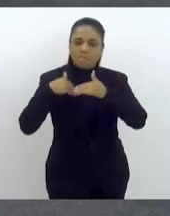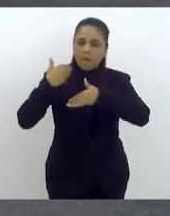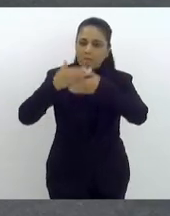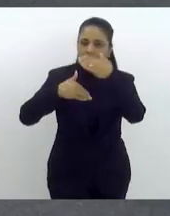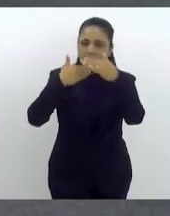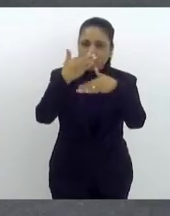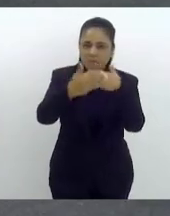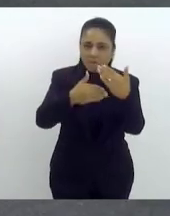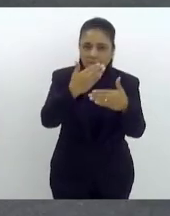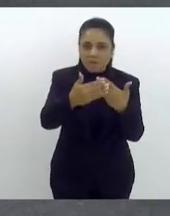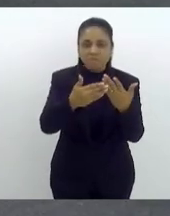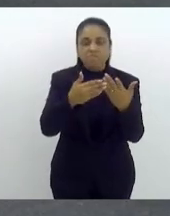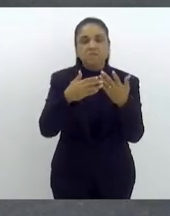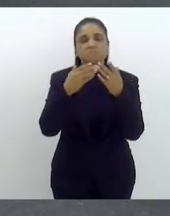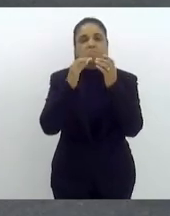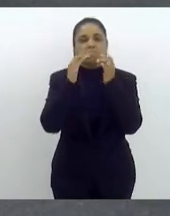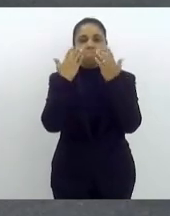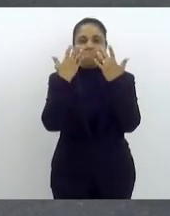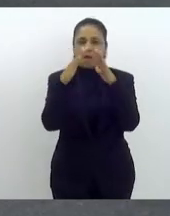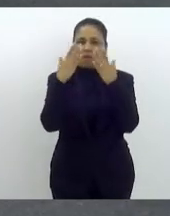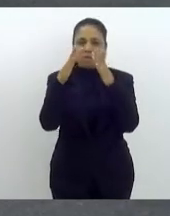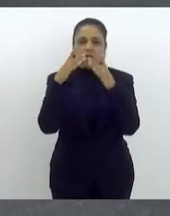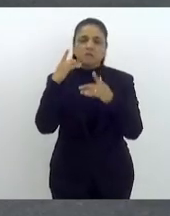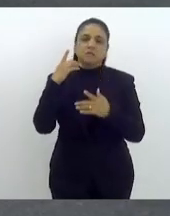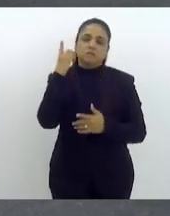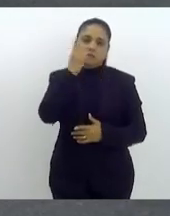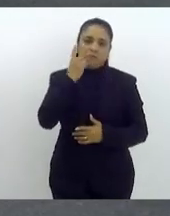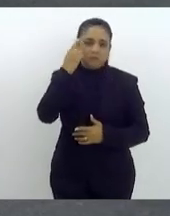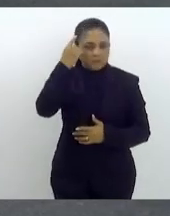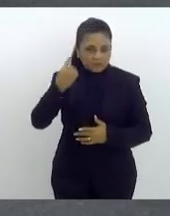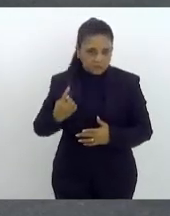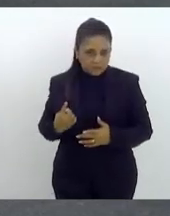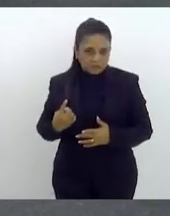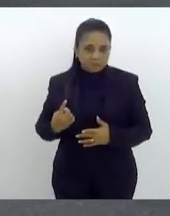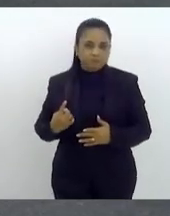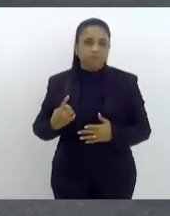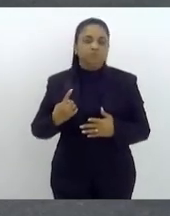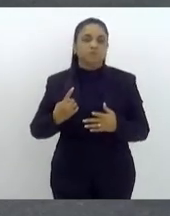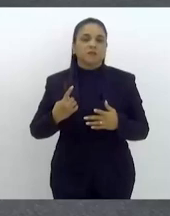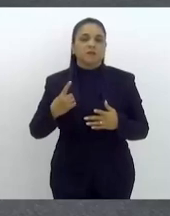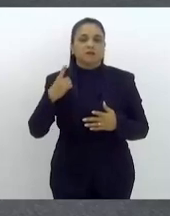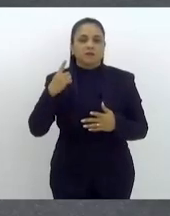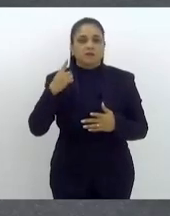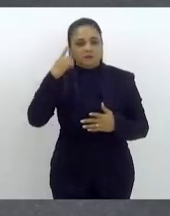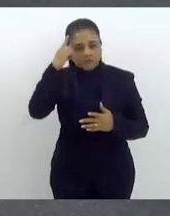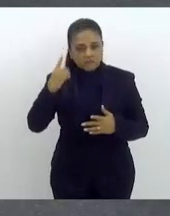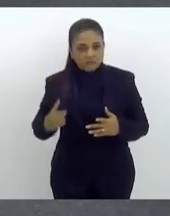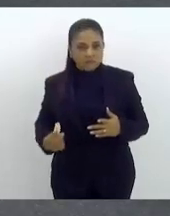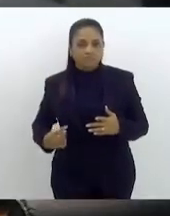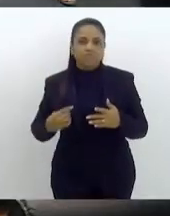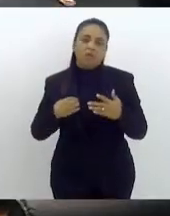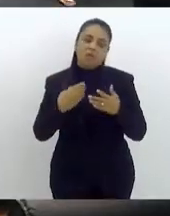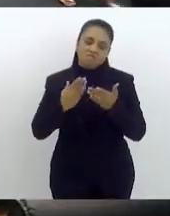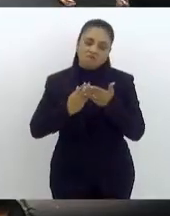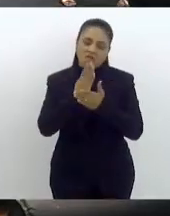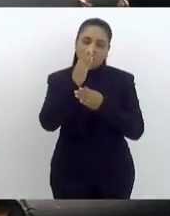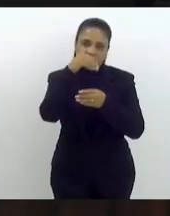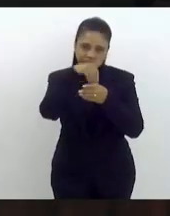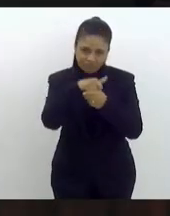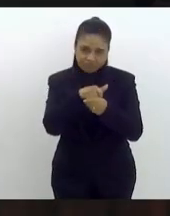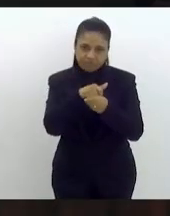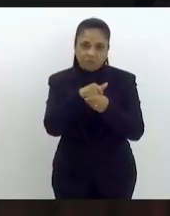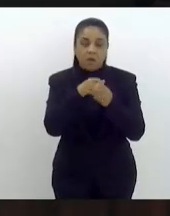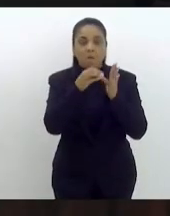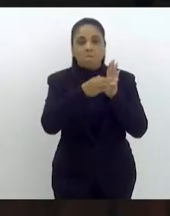então é parabenizar deputada Dani Balbi e o parecer favorável senhora Presidente com os pareceres emitidos